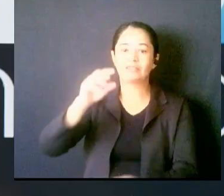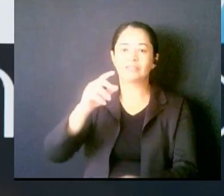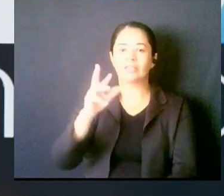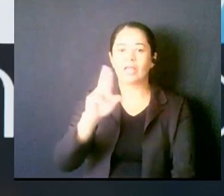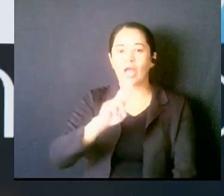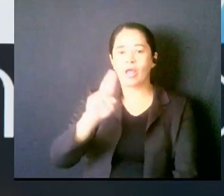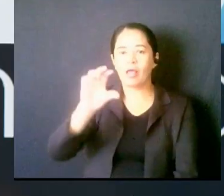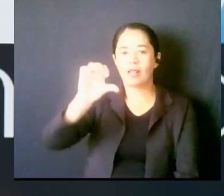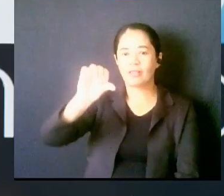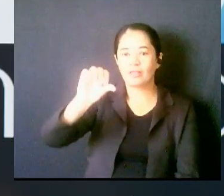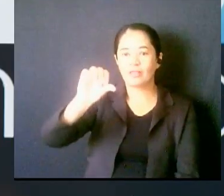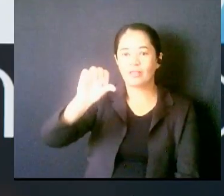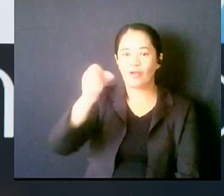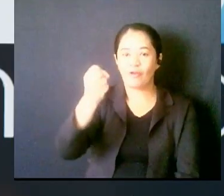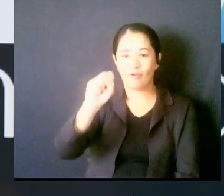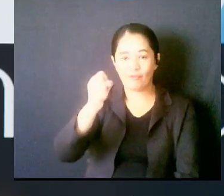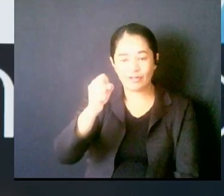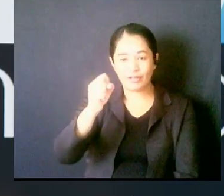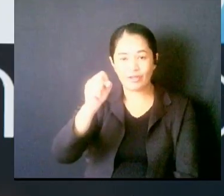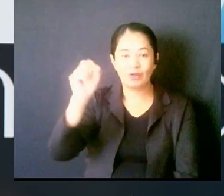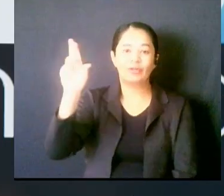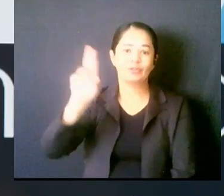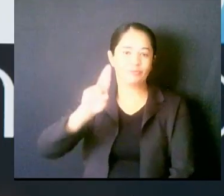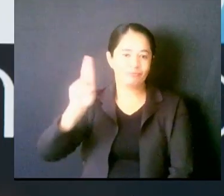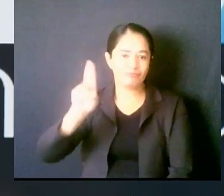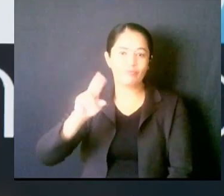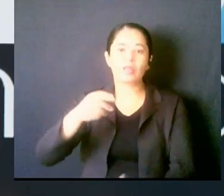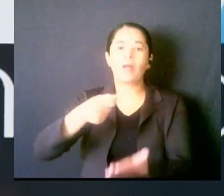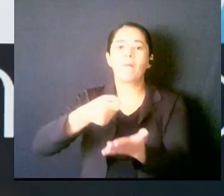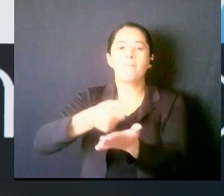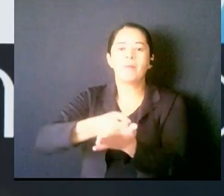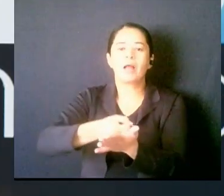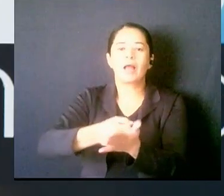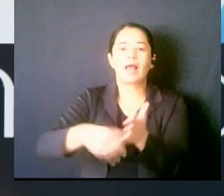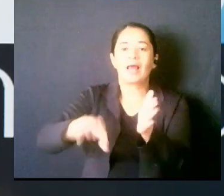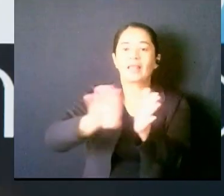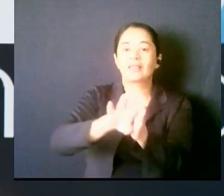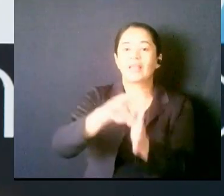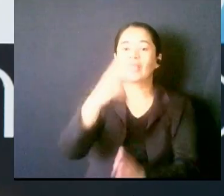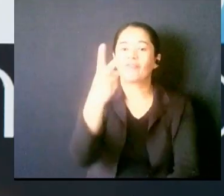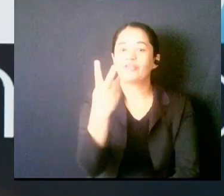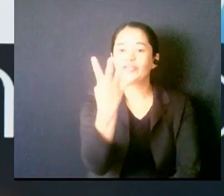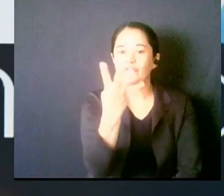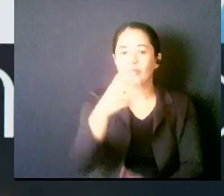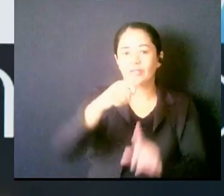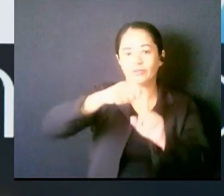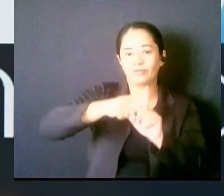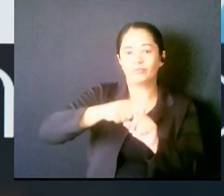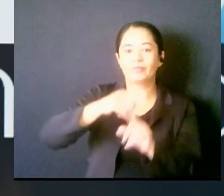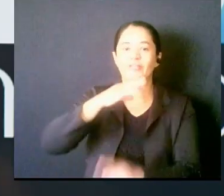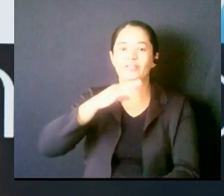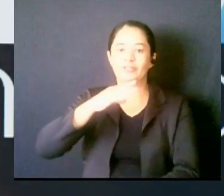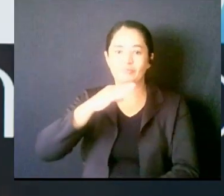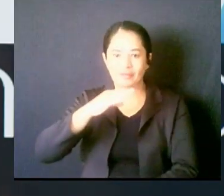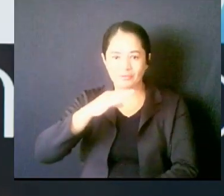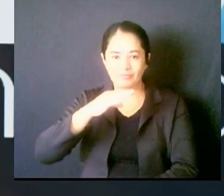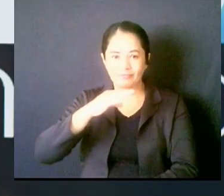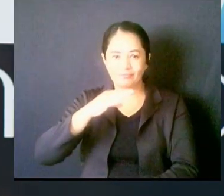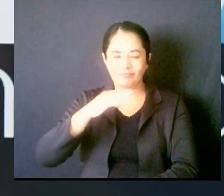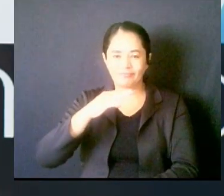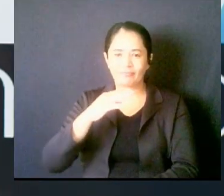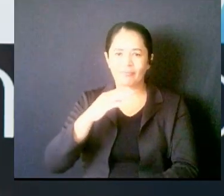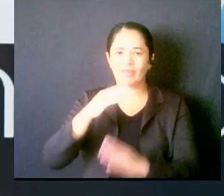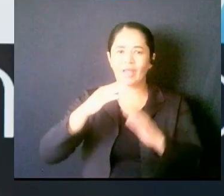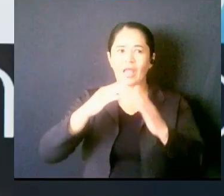98,80 e o pagamento pode ser feito até o dia 24 de março. As provas estão previstas para o dia 10 de julho.